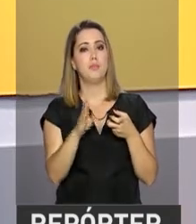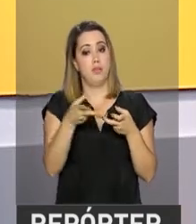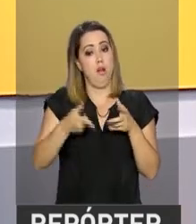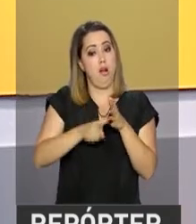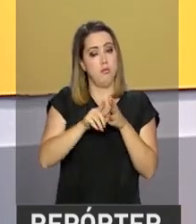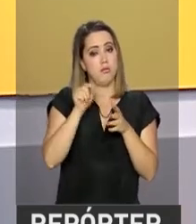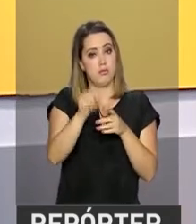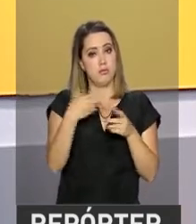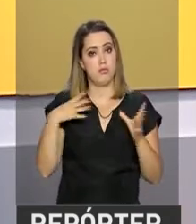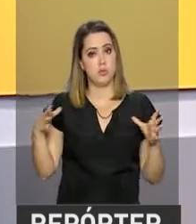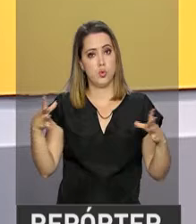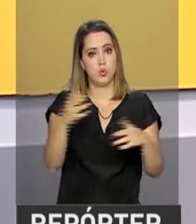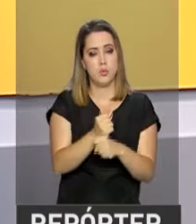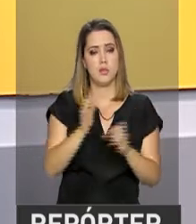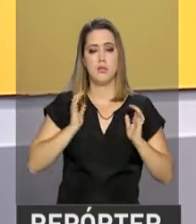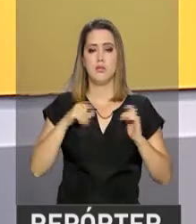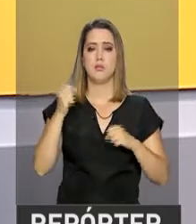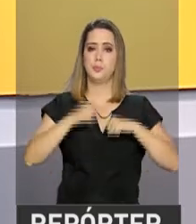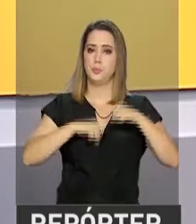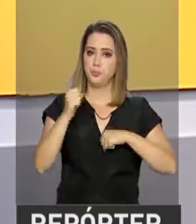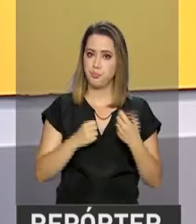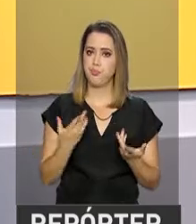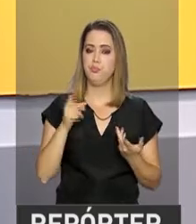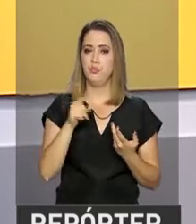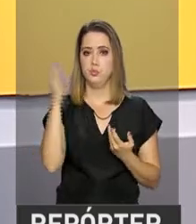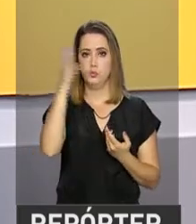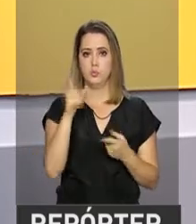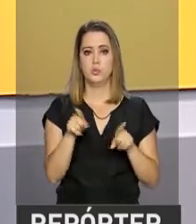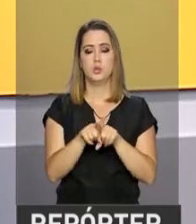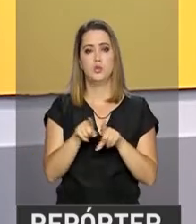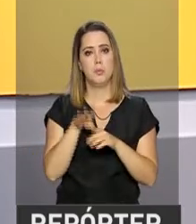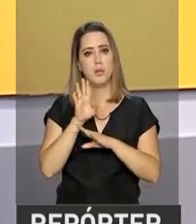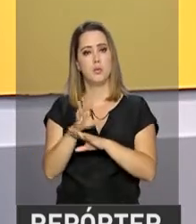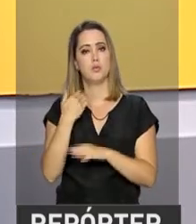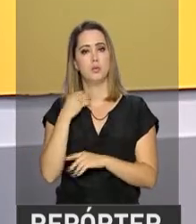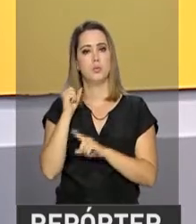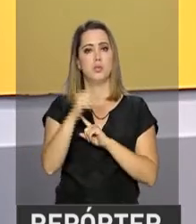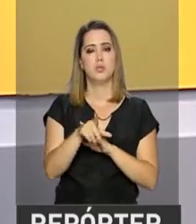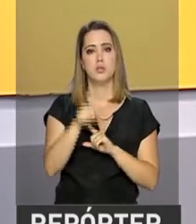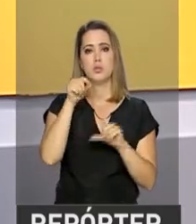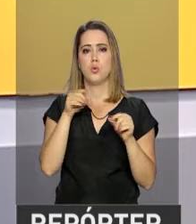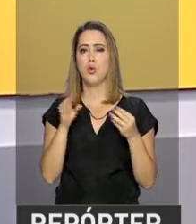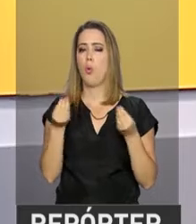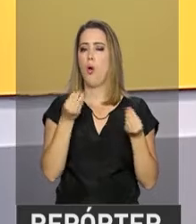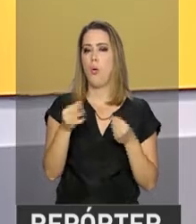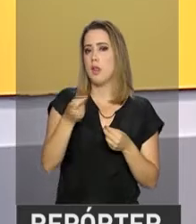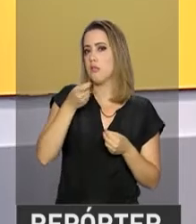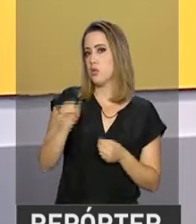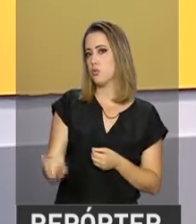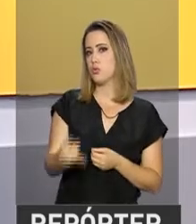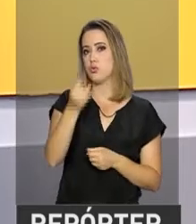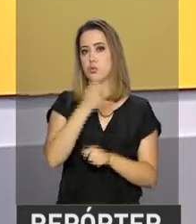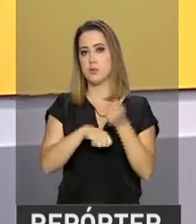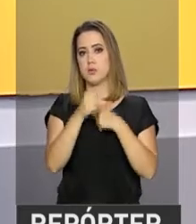bruto que é a soma de toda a riqueza produzida o país o ibc br também ajuda o banco central a tomar decisões sobre a taxa básica de